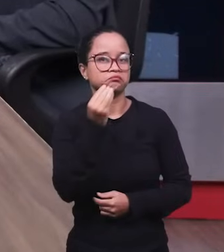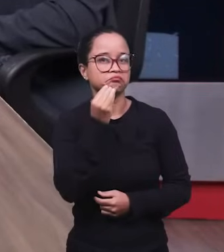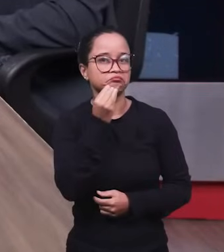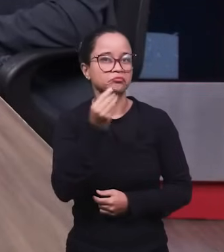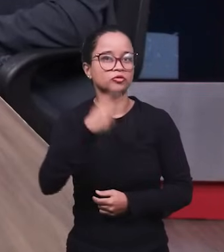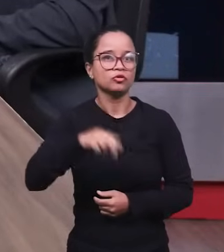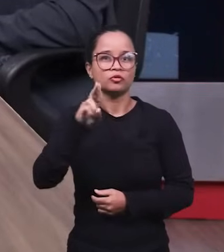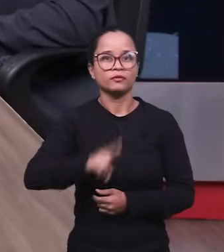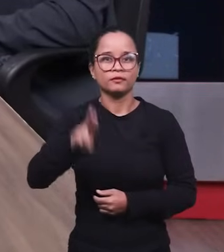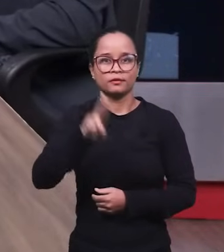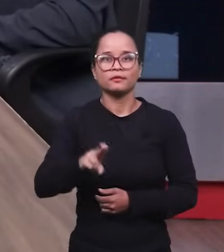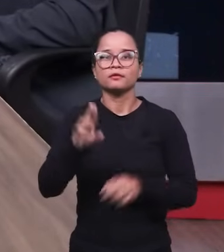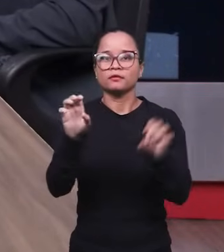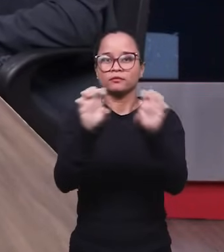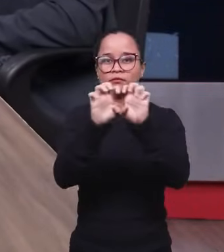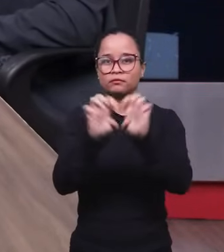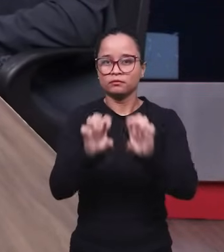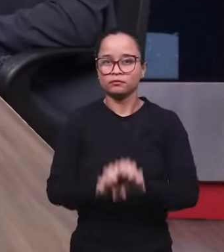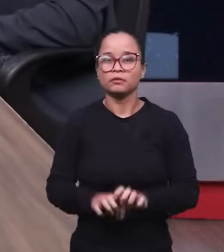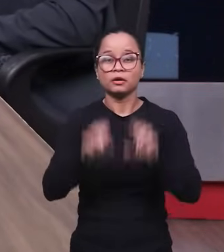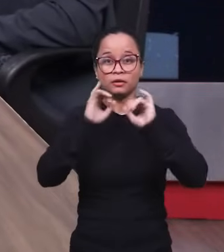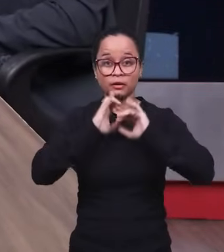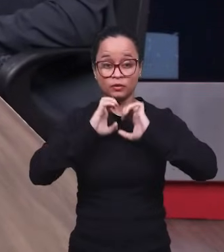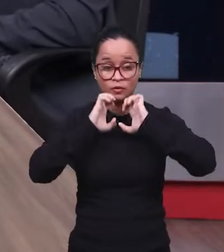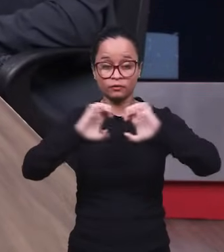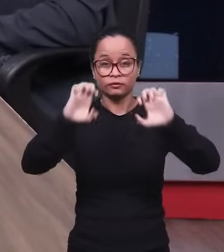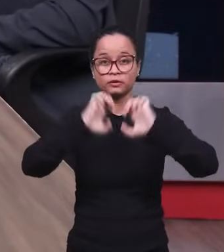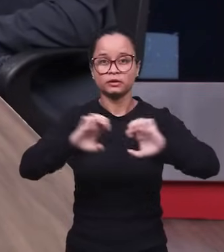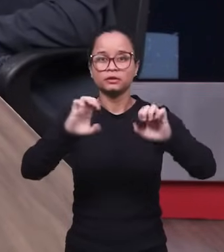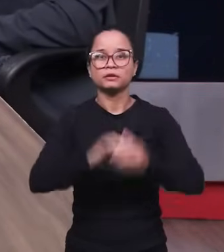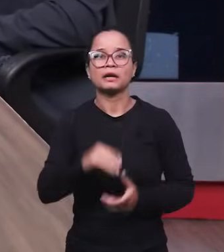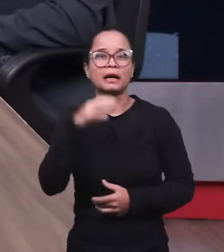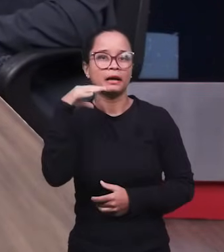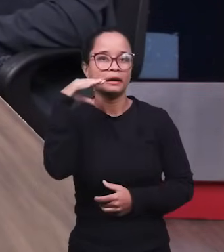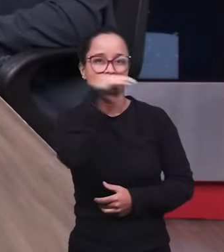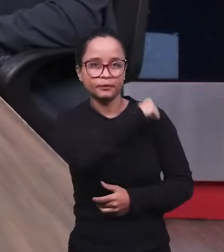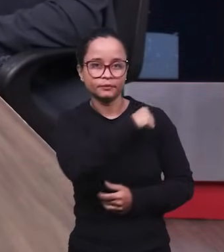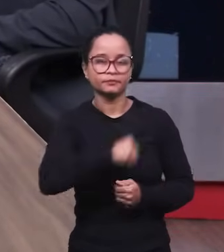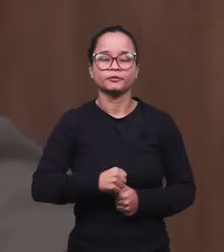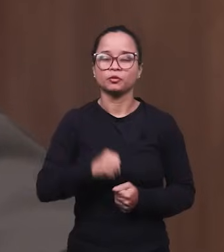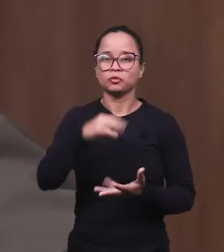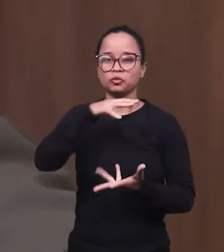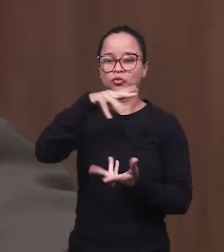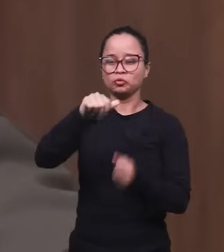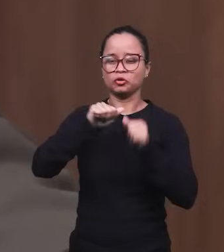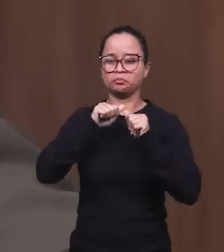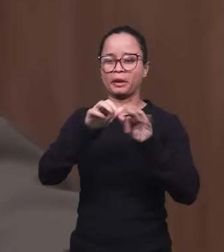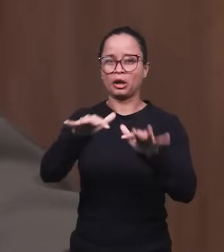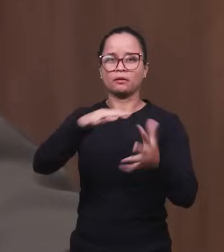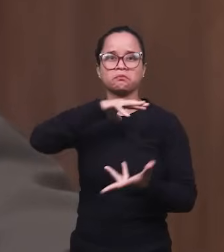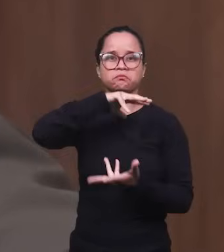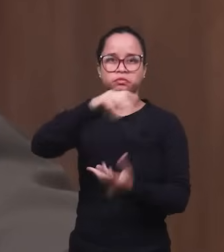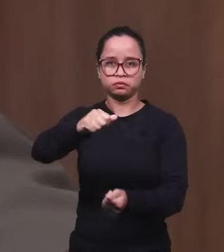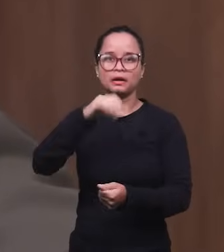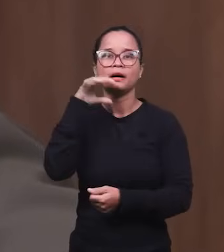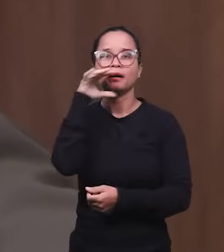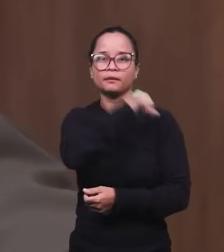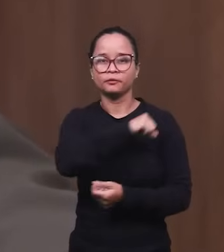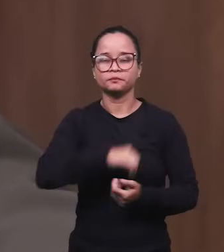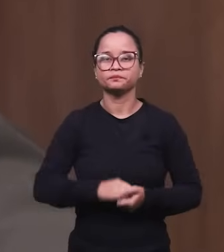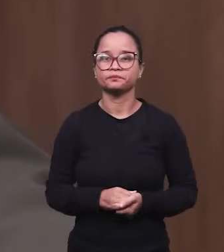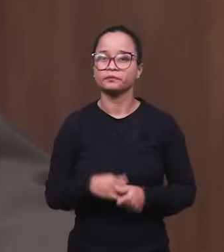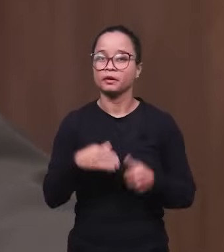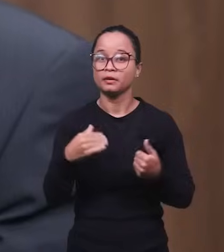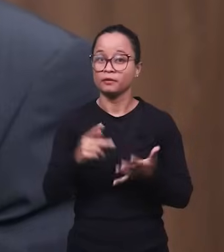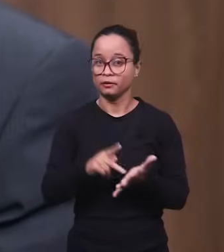oportunidade de usar essa infraestrutura para que o evangelho chegue com mais velocidade em toda a terra, né? É verdade. É